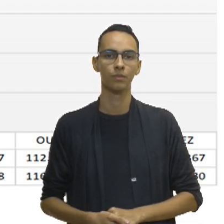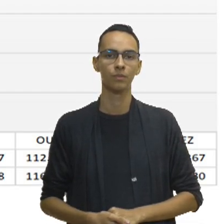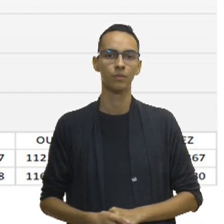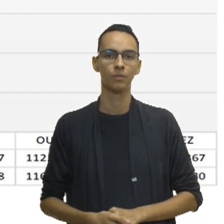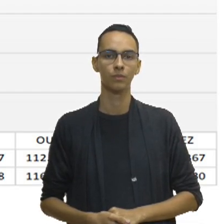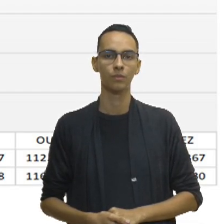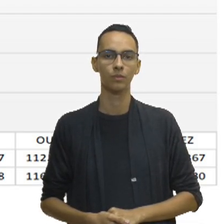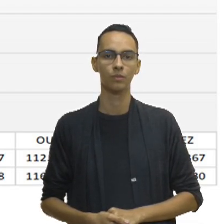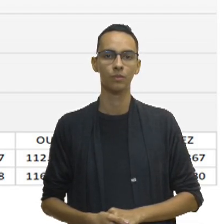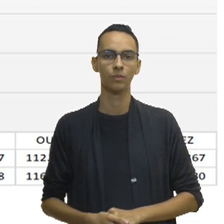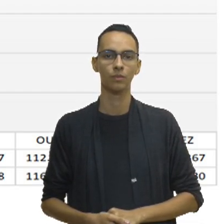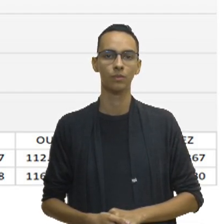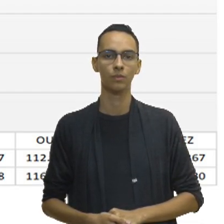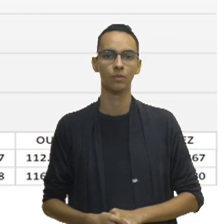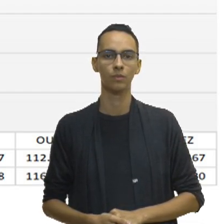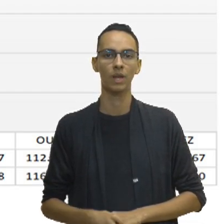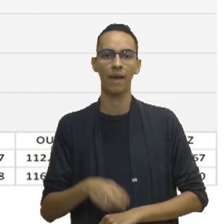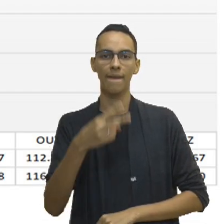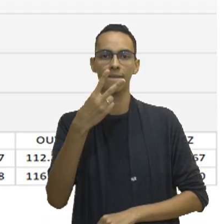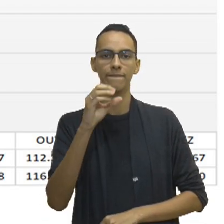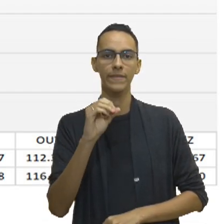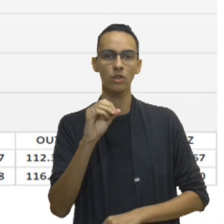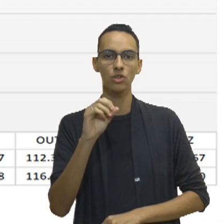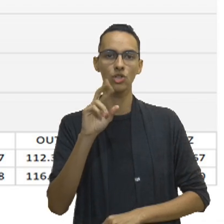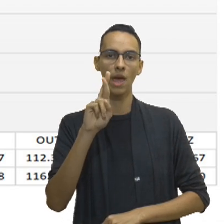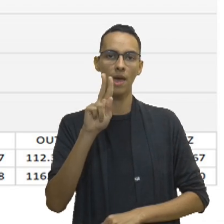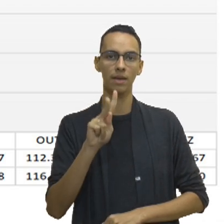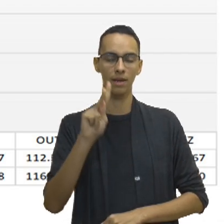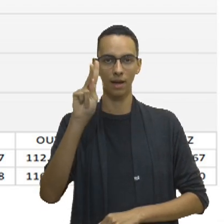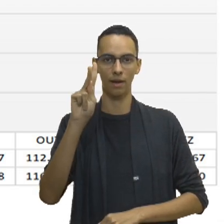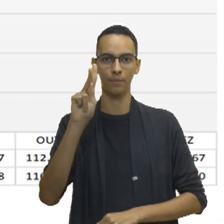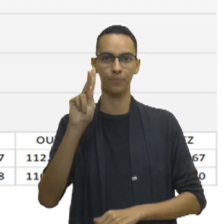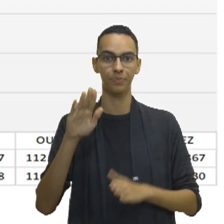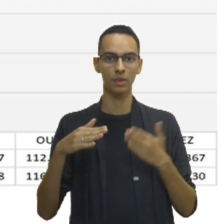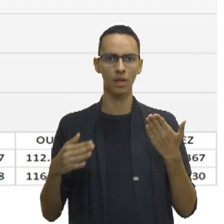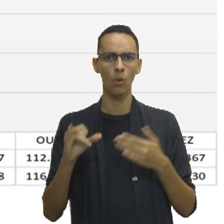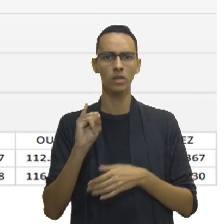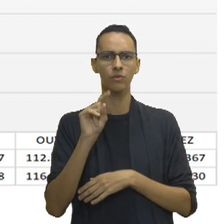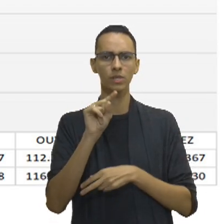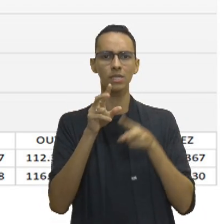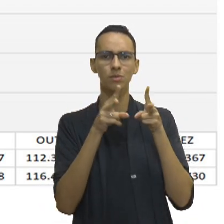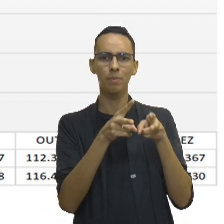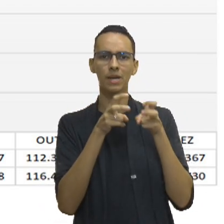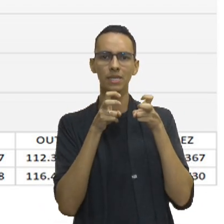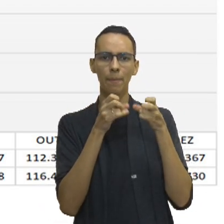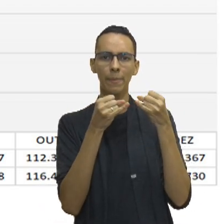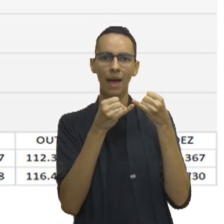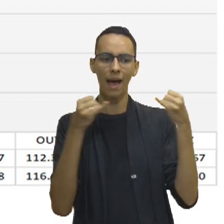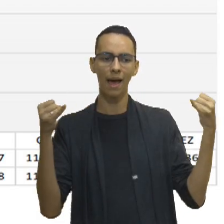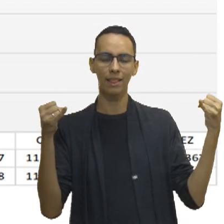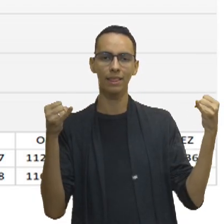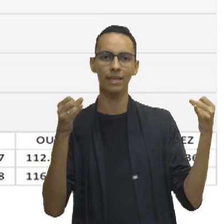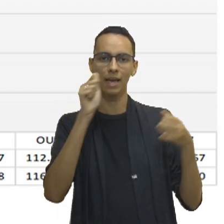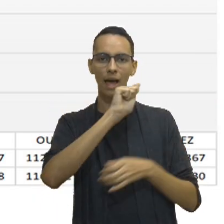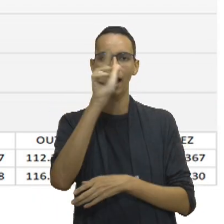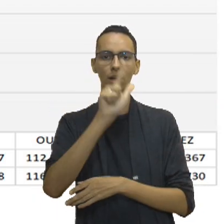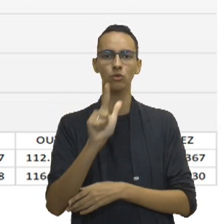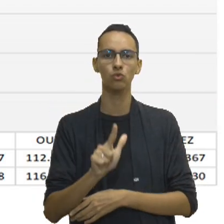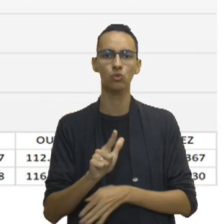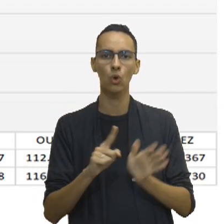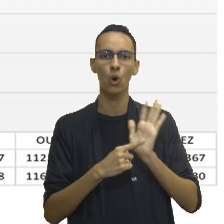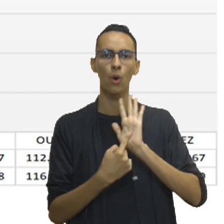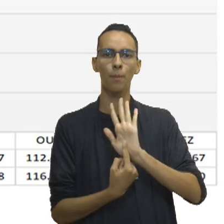8282, mas principalmente da 20RK. Então, reparem, a linha azul, ela mostra o valor